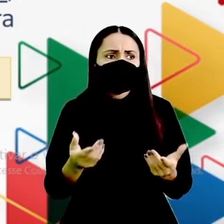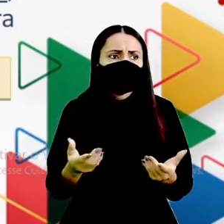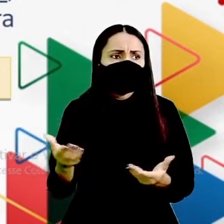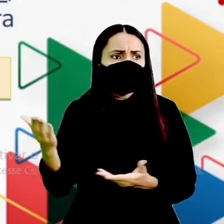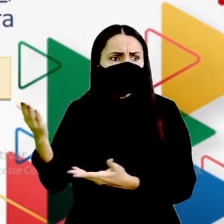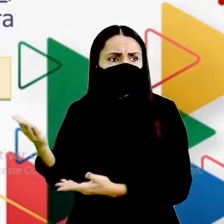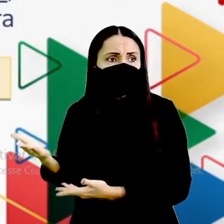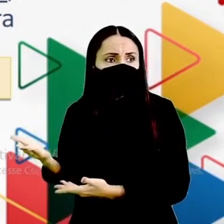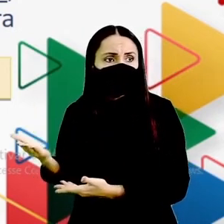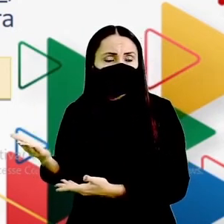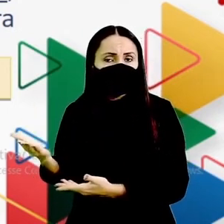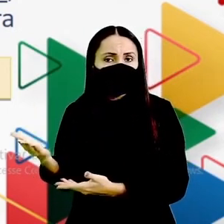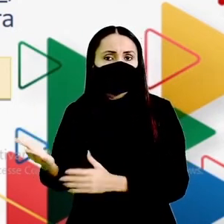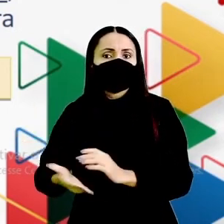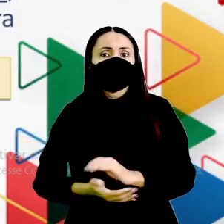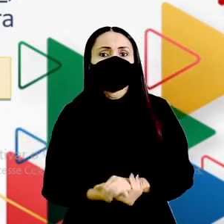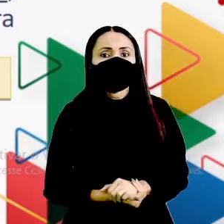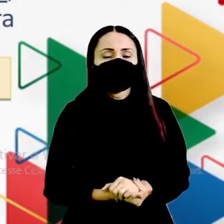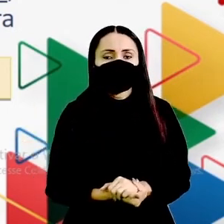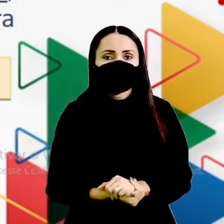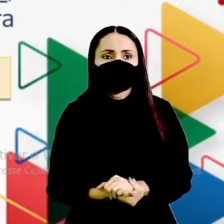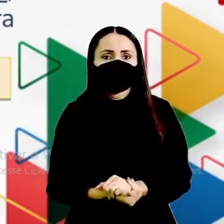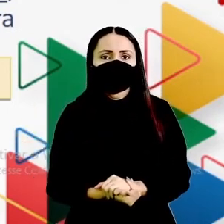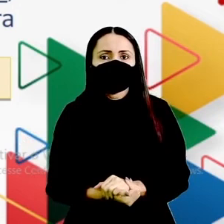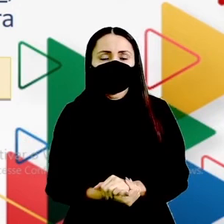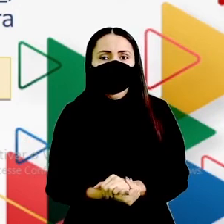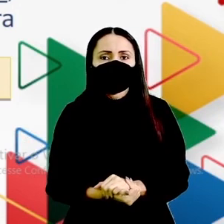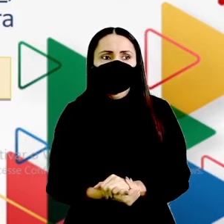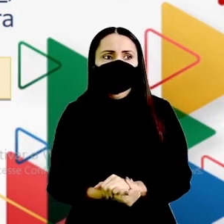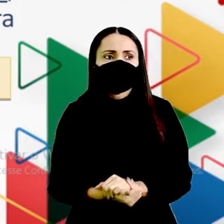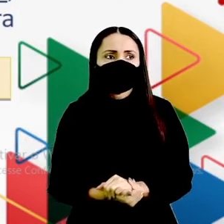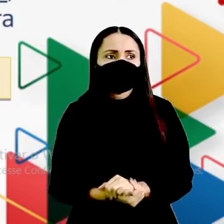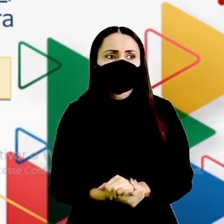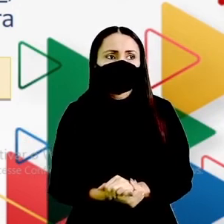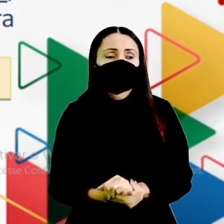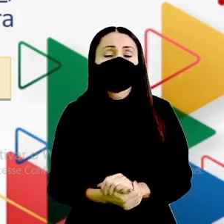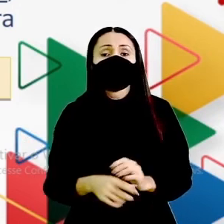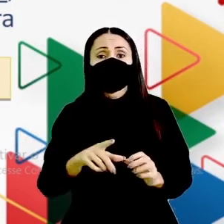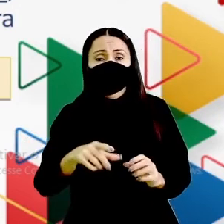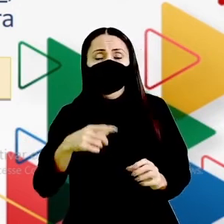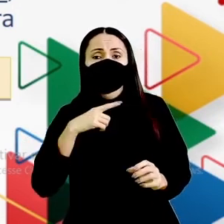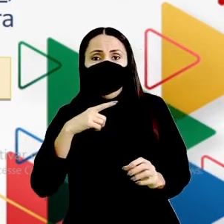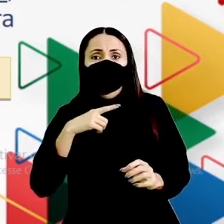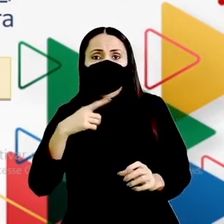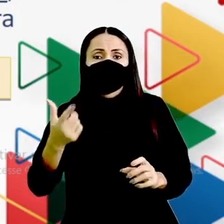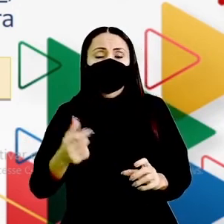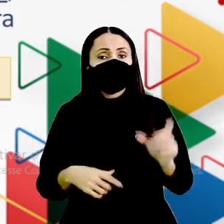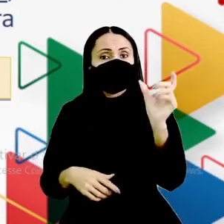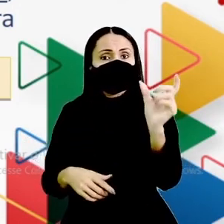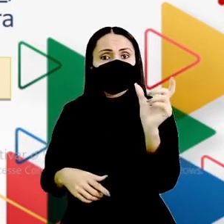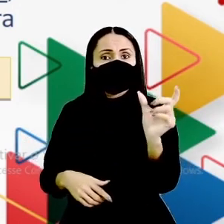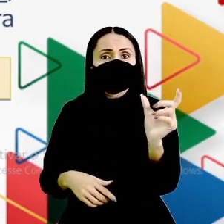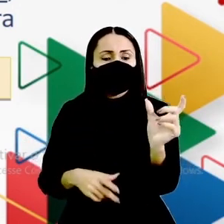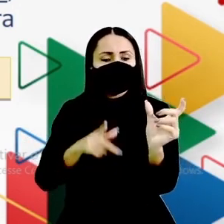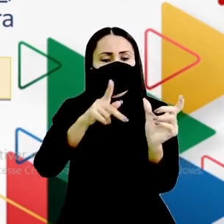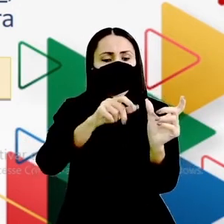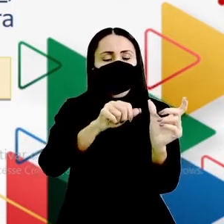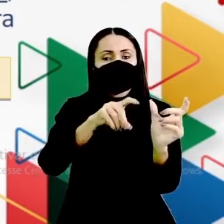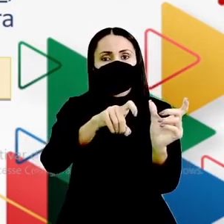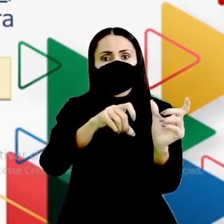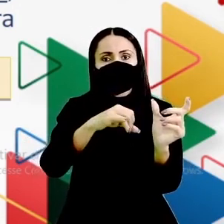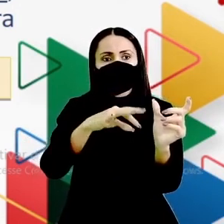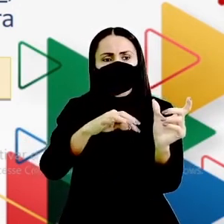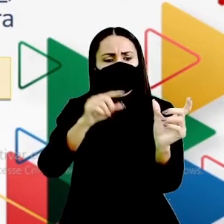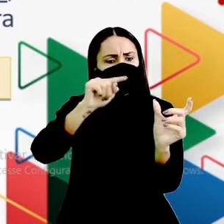era vinténs. Eu não lembrava. Então, se você tem paroxítono acentuado, não acentua o oxítono. Está aí.